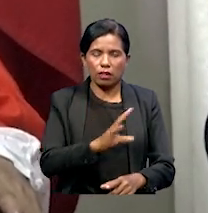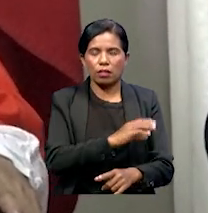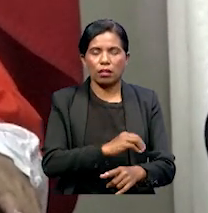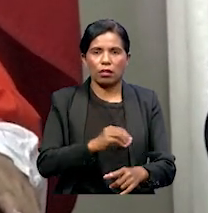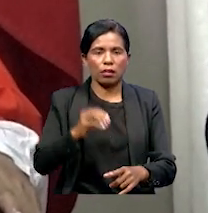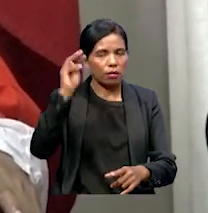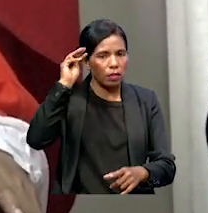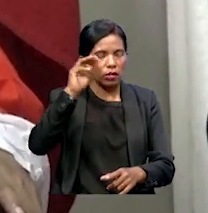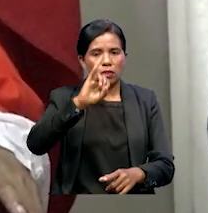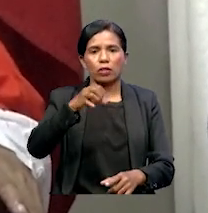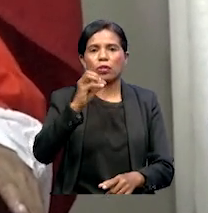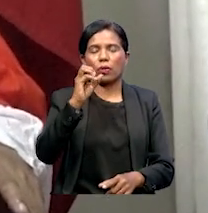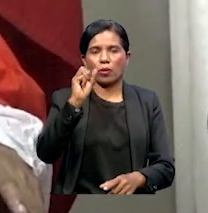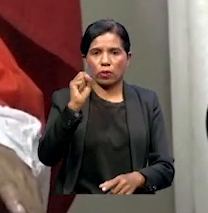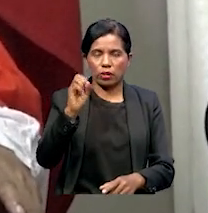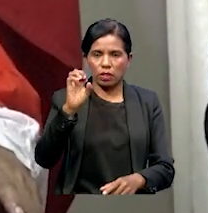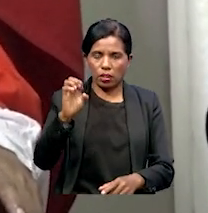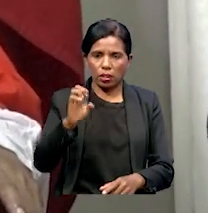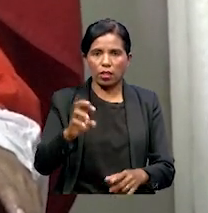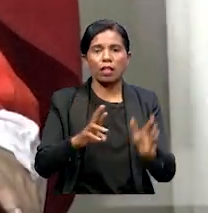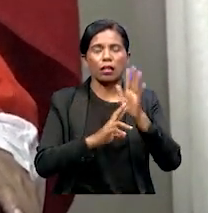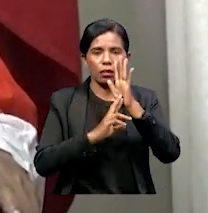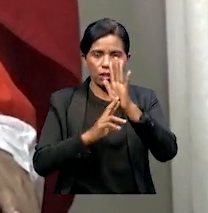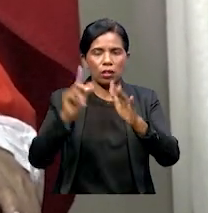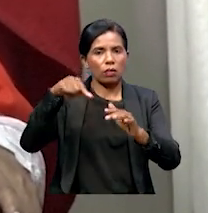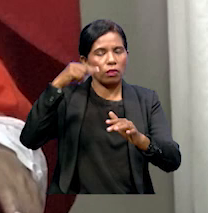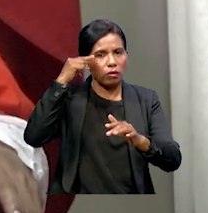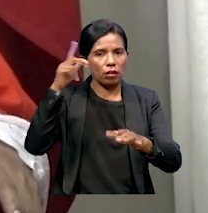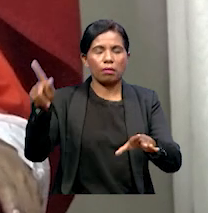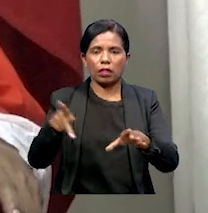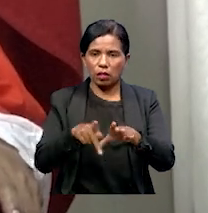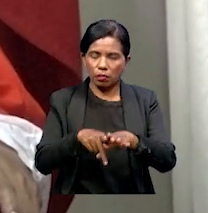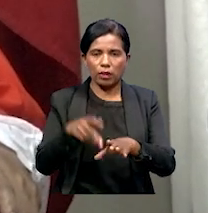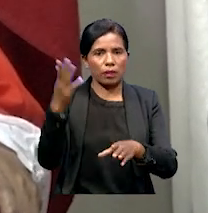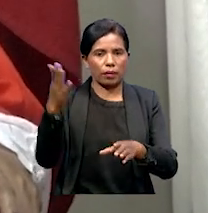Lucas, que representa aqui no governo, que participa do evento idané.